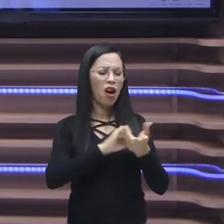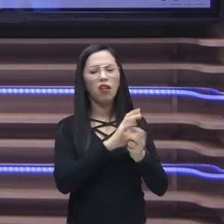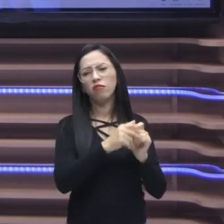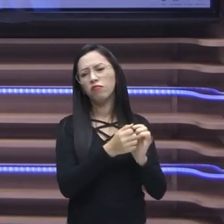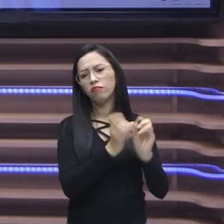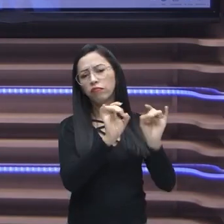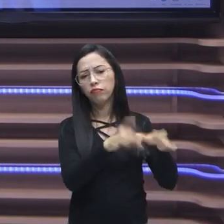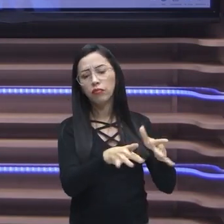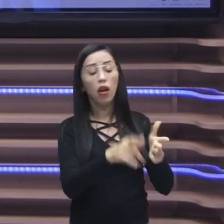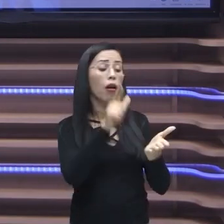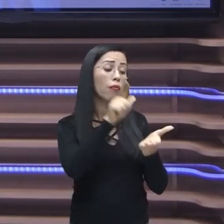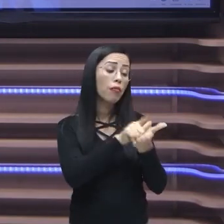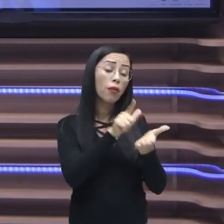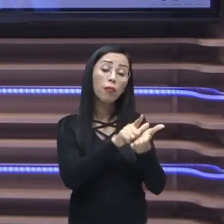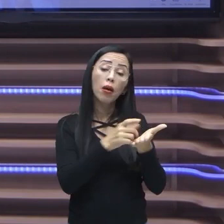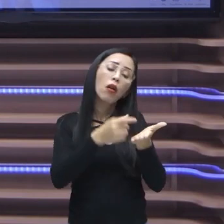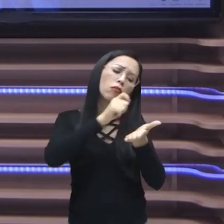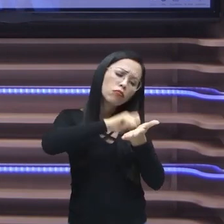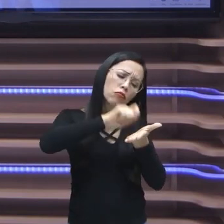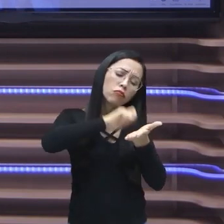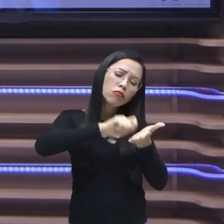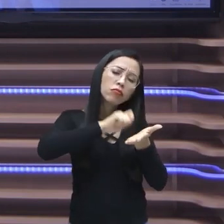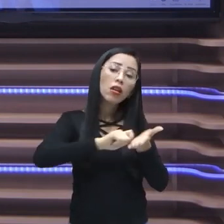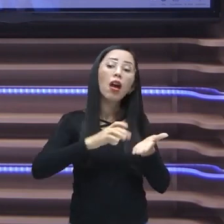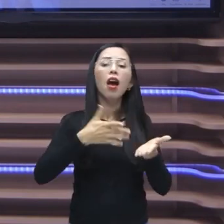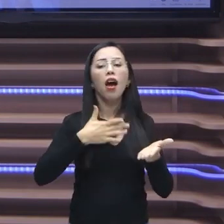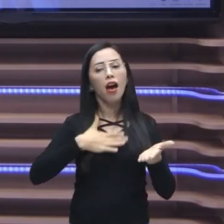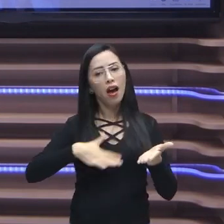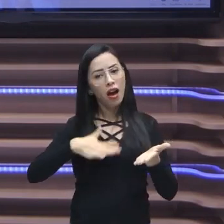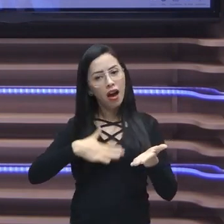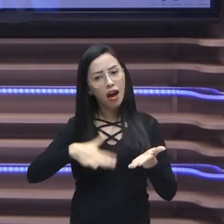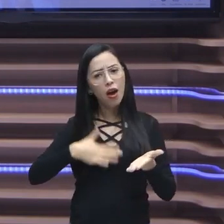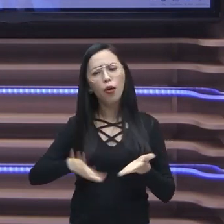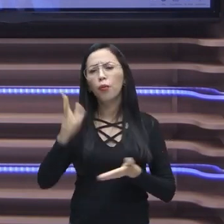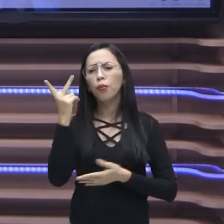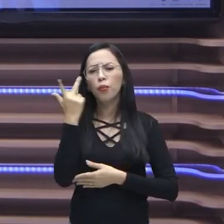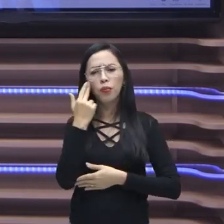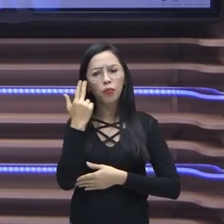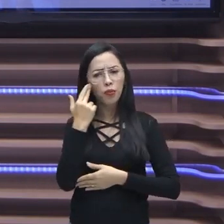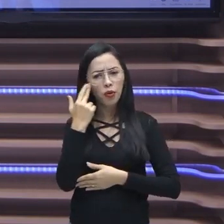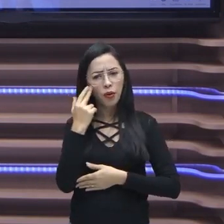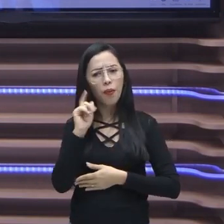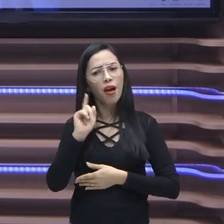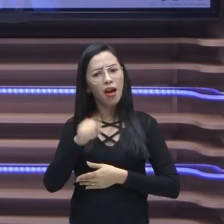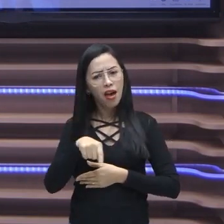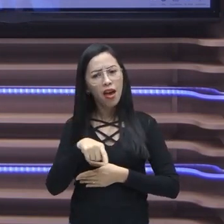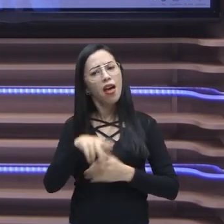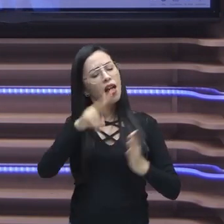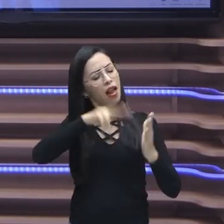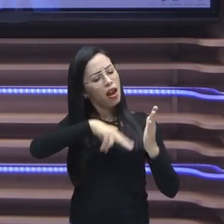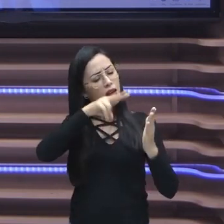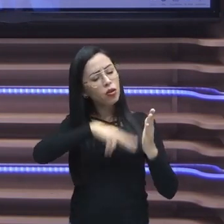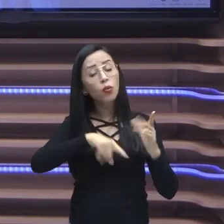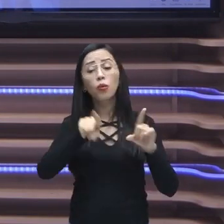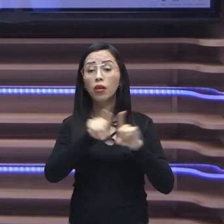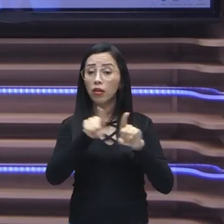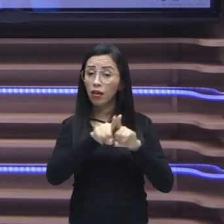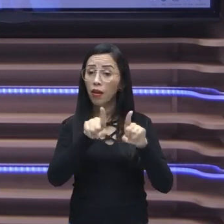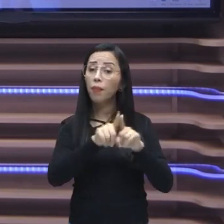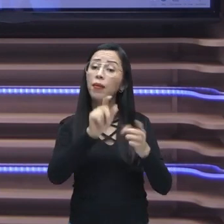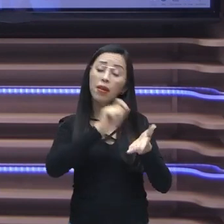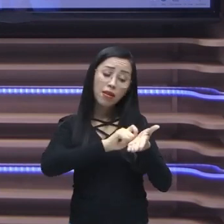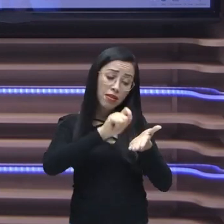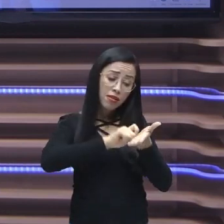tá? Então, se tranquilizem que esse é o processo de leitura e na hora da escrita também o trabalho vai ser